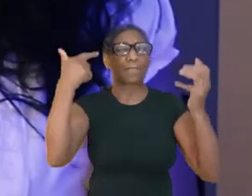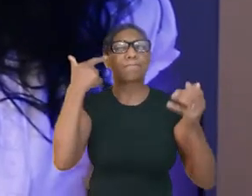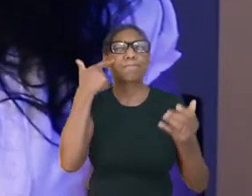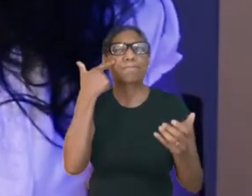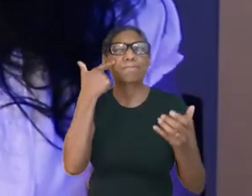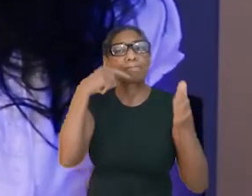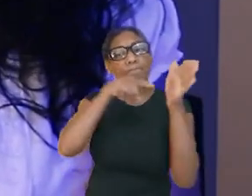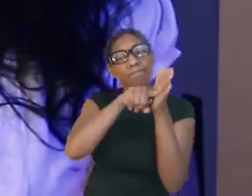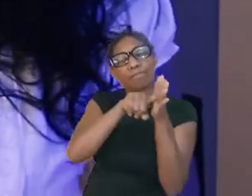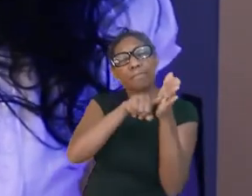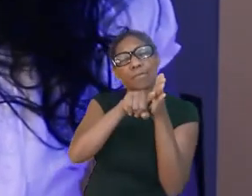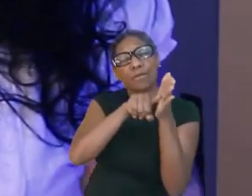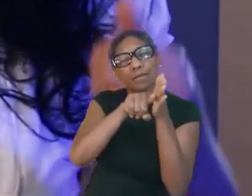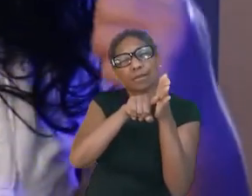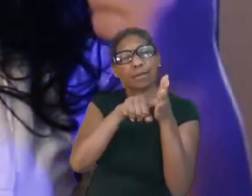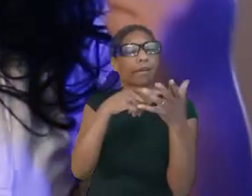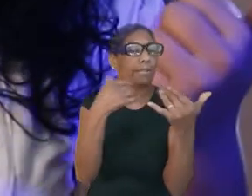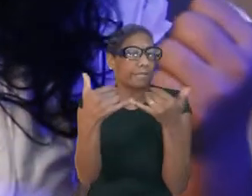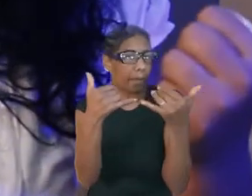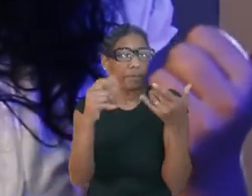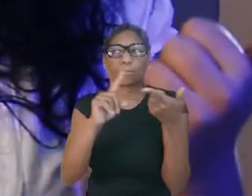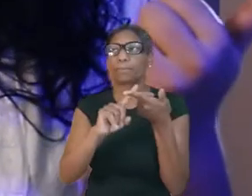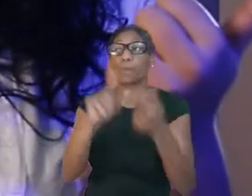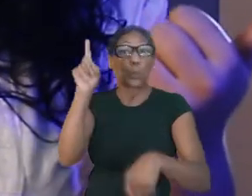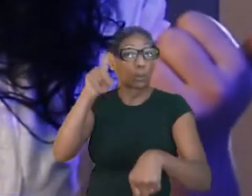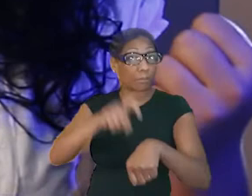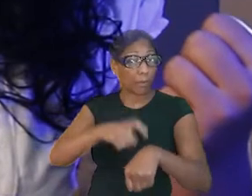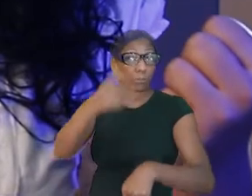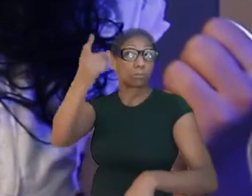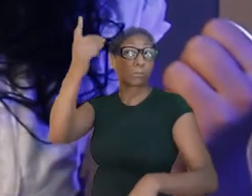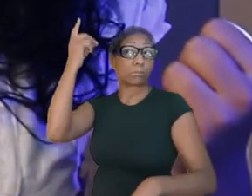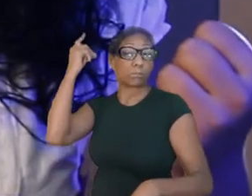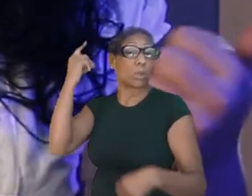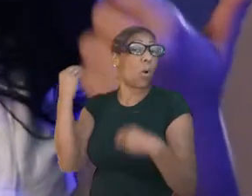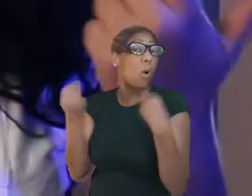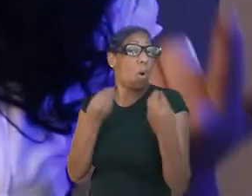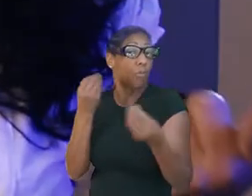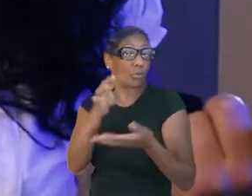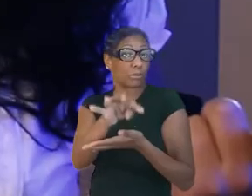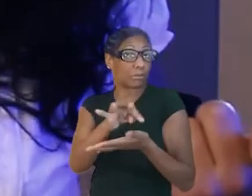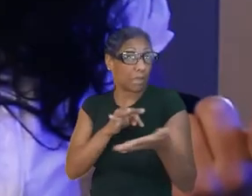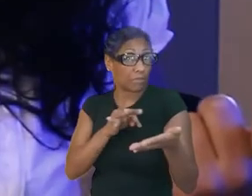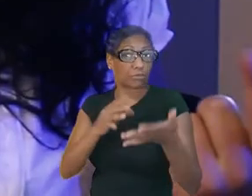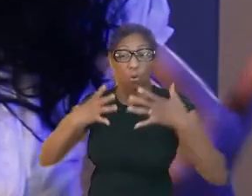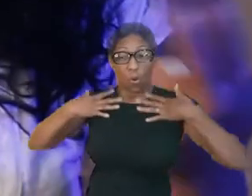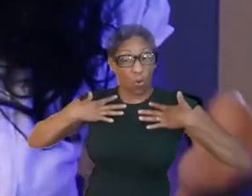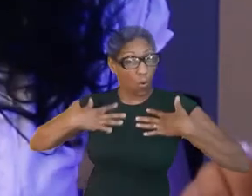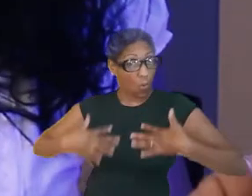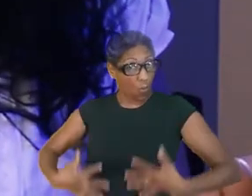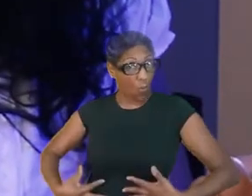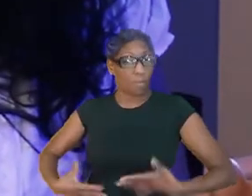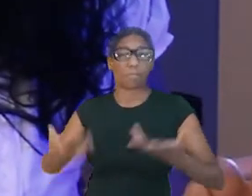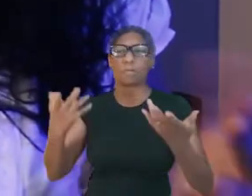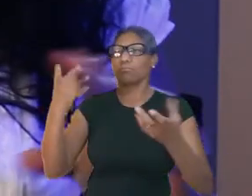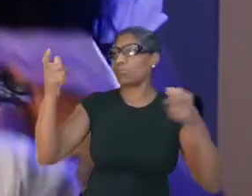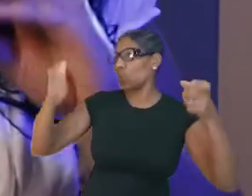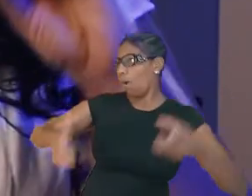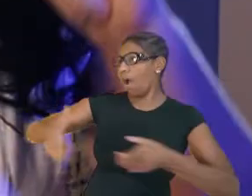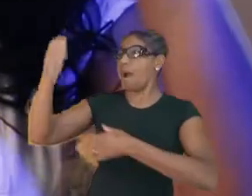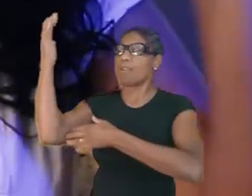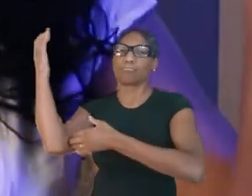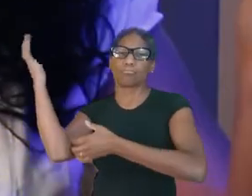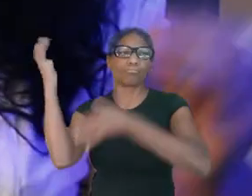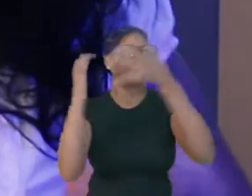que nós estávamos trabalhando, como a época em que aquele texto se passava, as vestimentas, as paisagens,